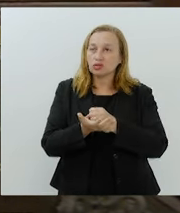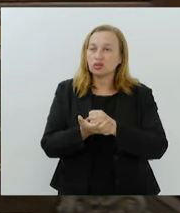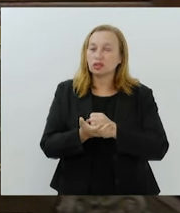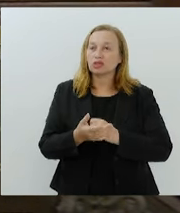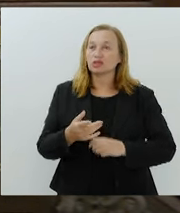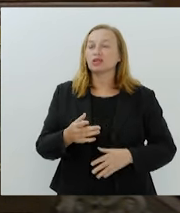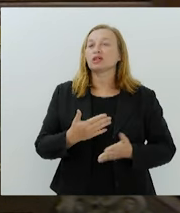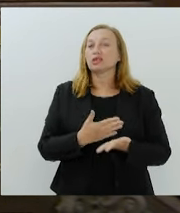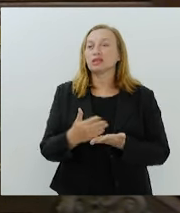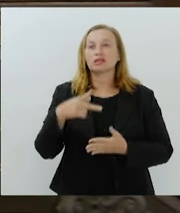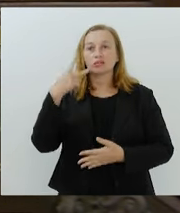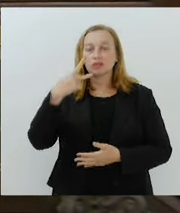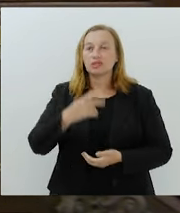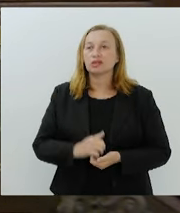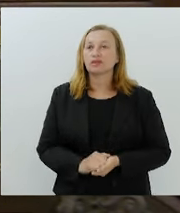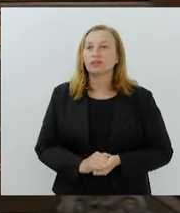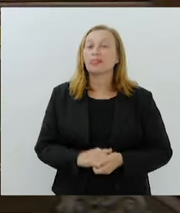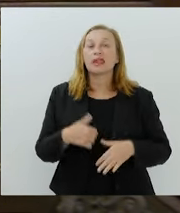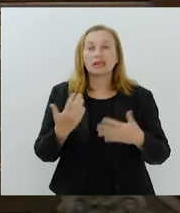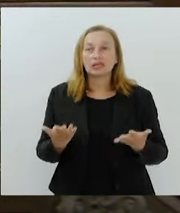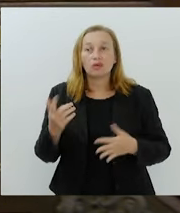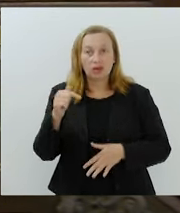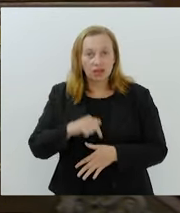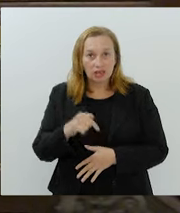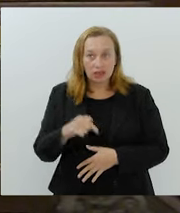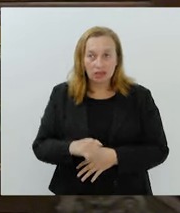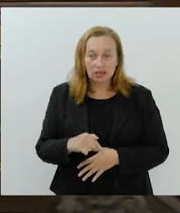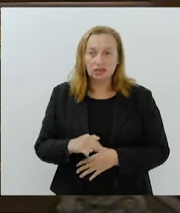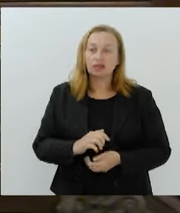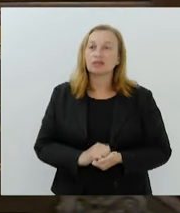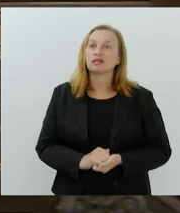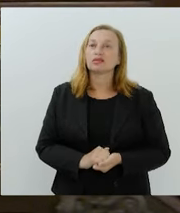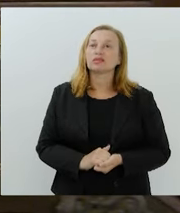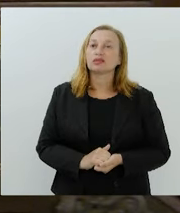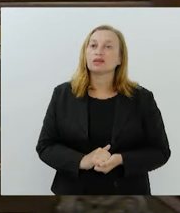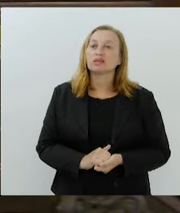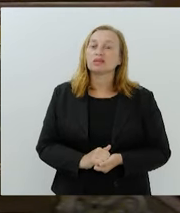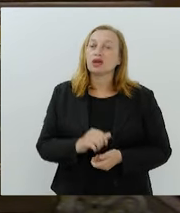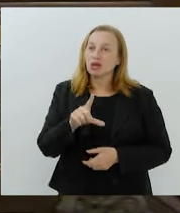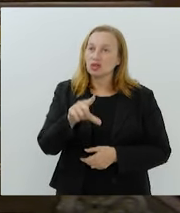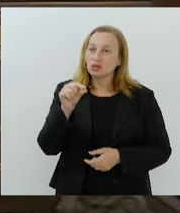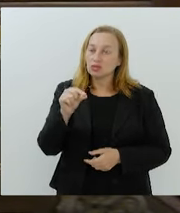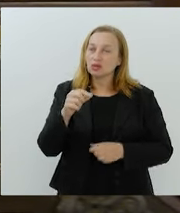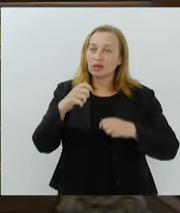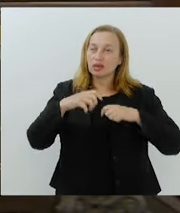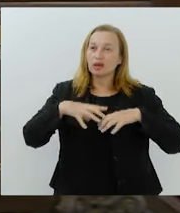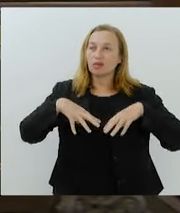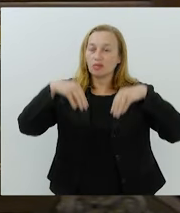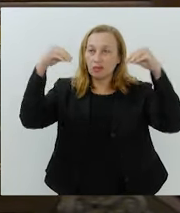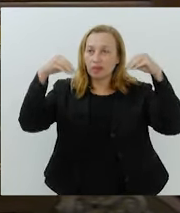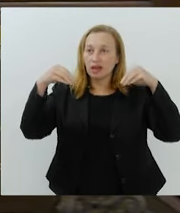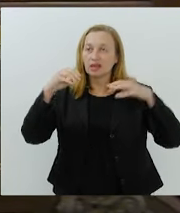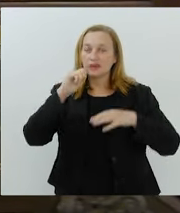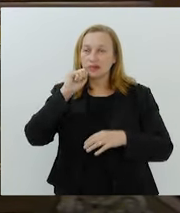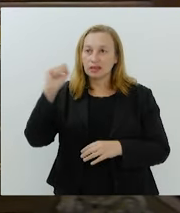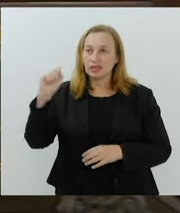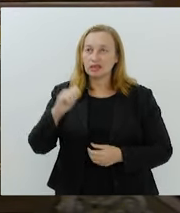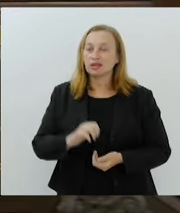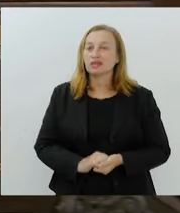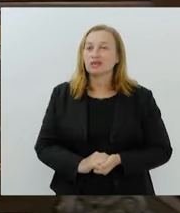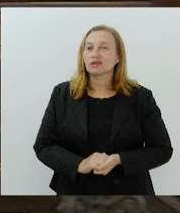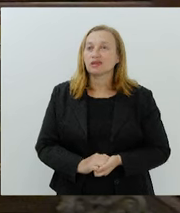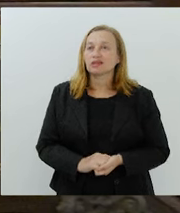política. Então, aqui, simbolicamente, ao escolher o Palácio, eu estou